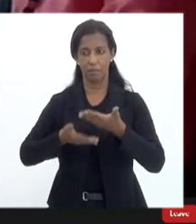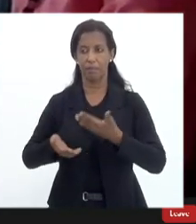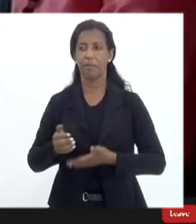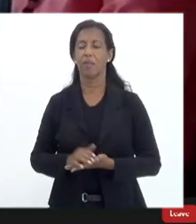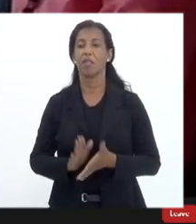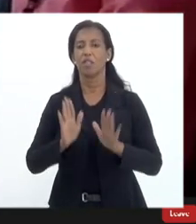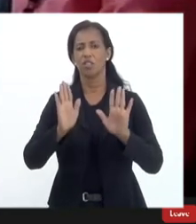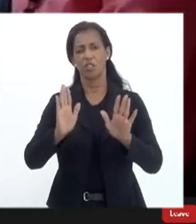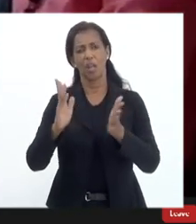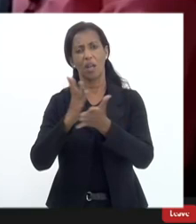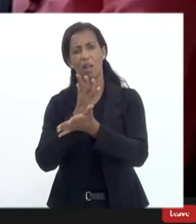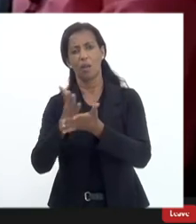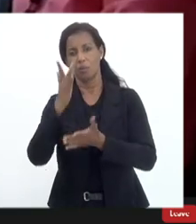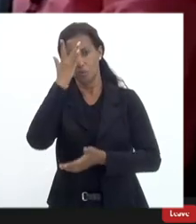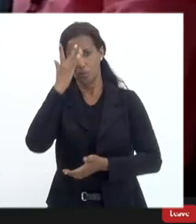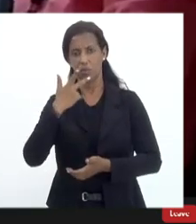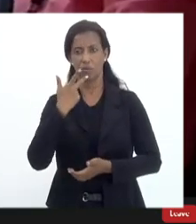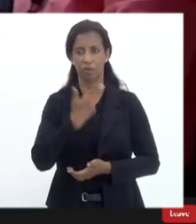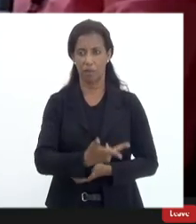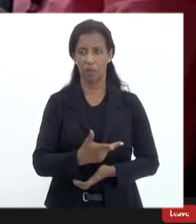falaram que já